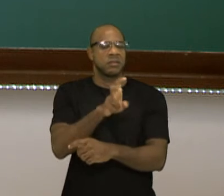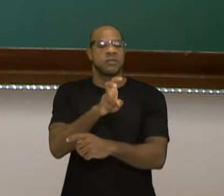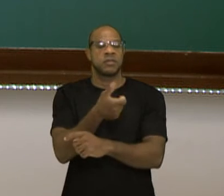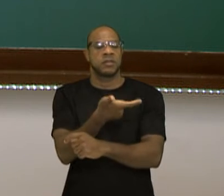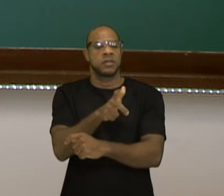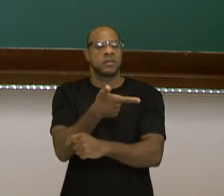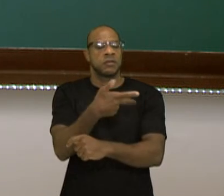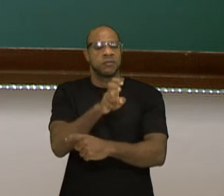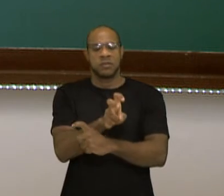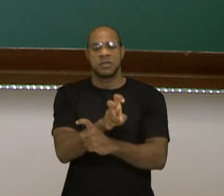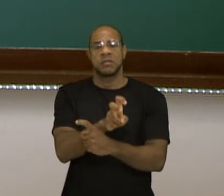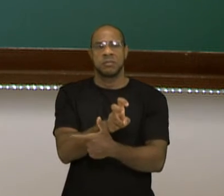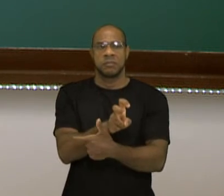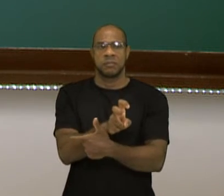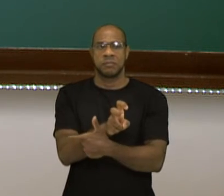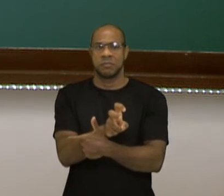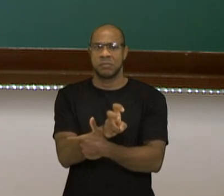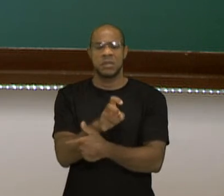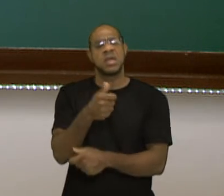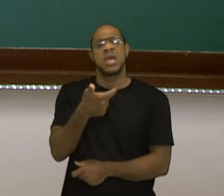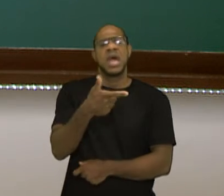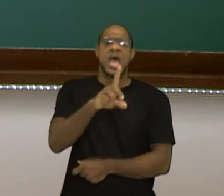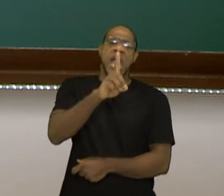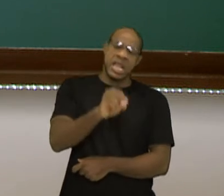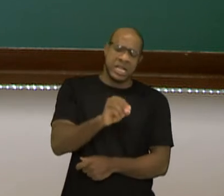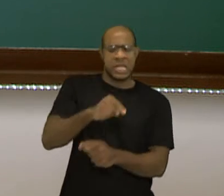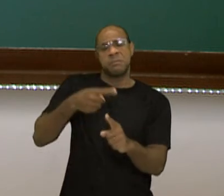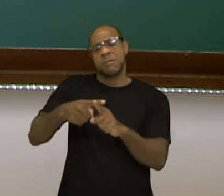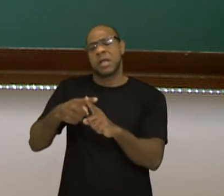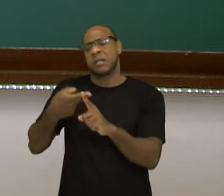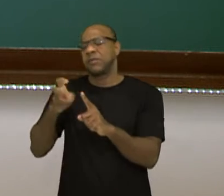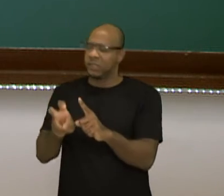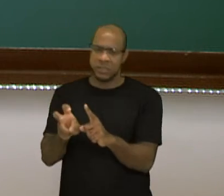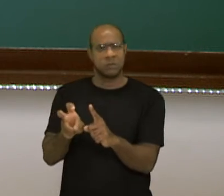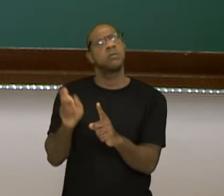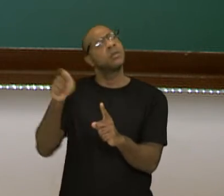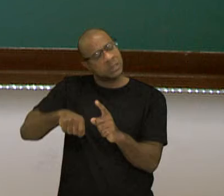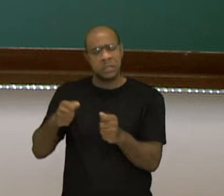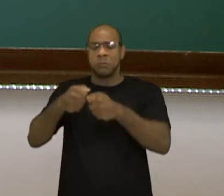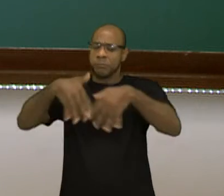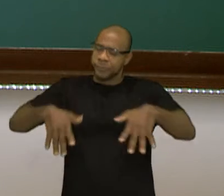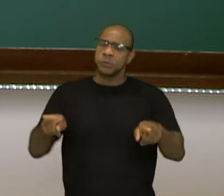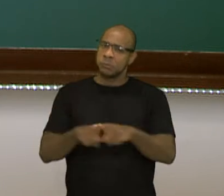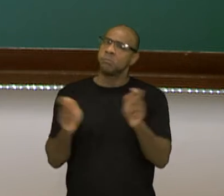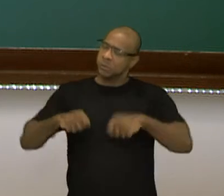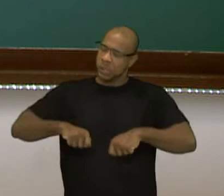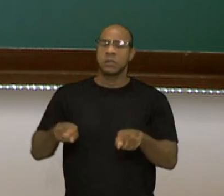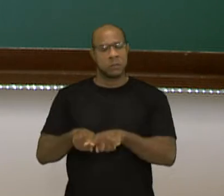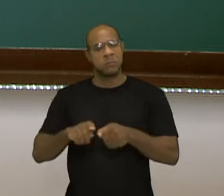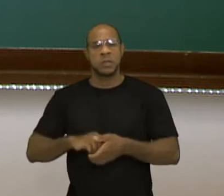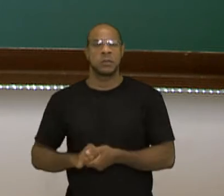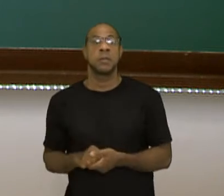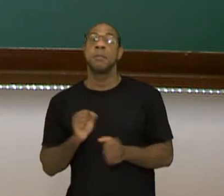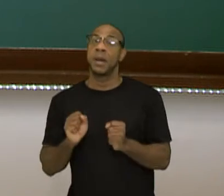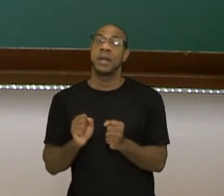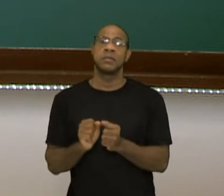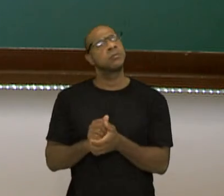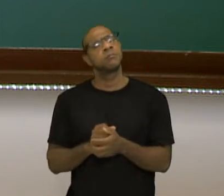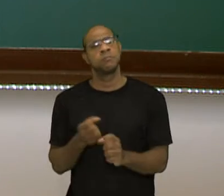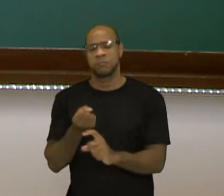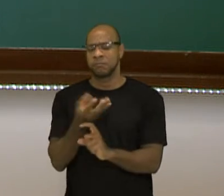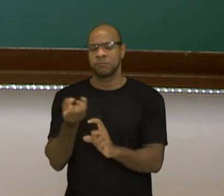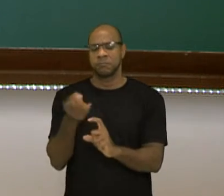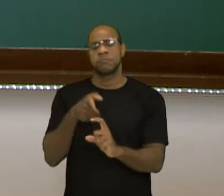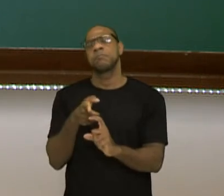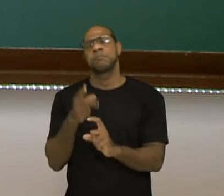que é 100 mais 25? Posso, é uma forma de decomposição. Mas como a gente está falando de potenciação, a gente vai pensar na